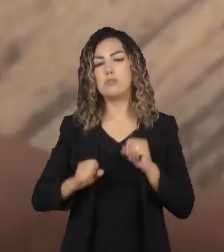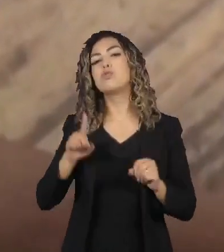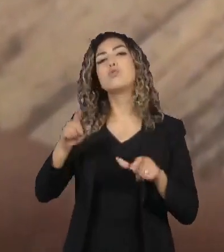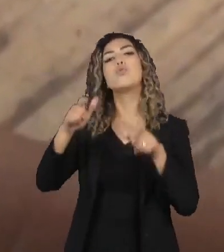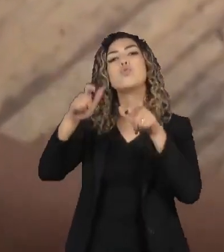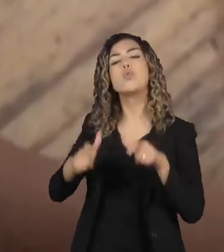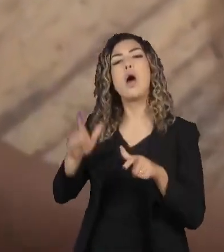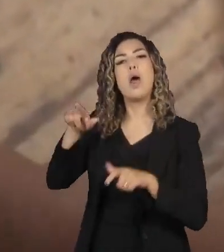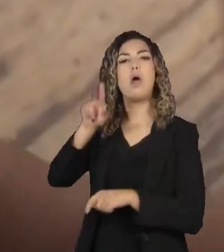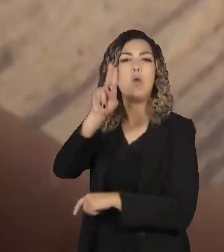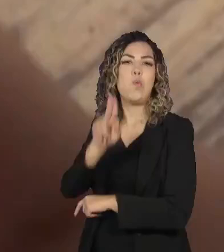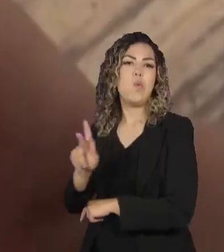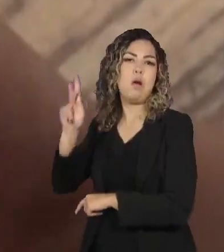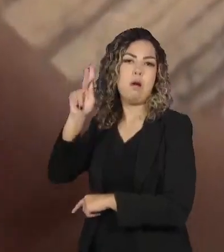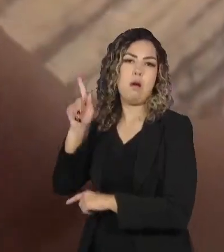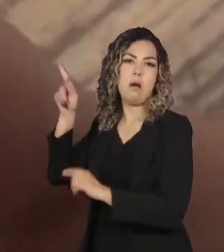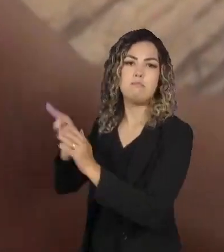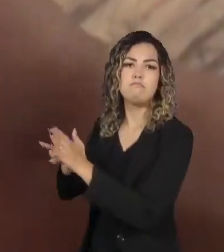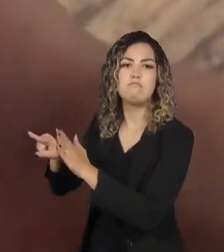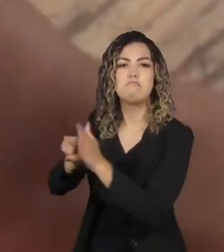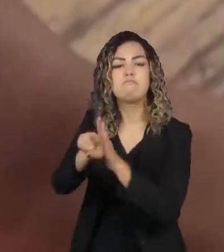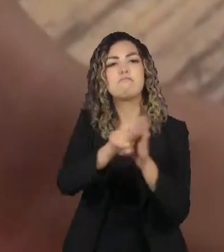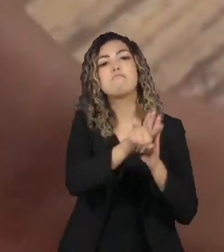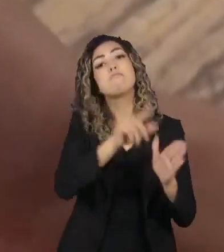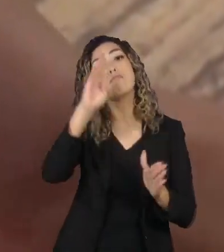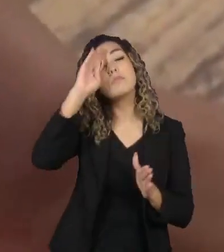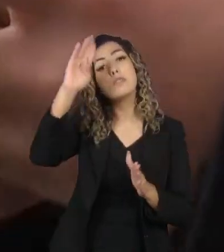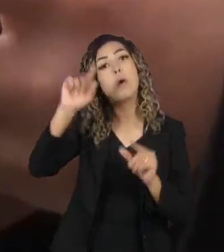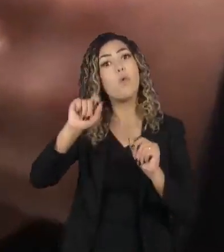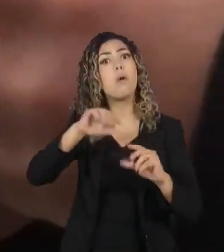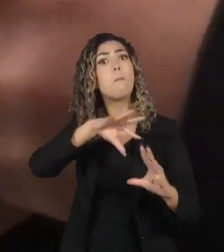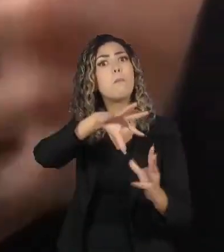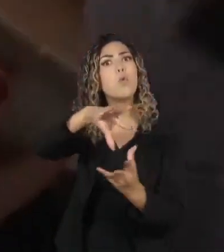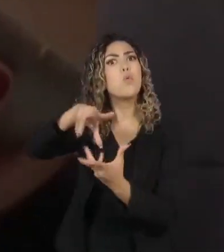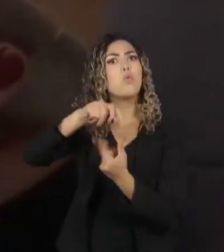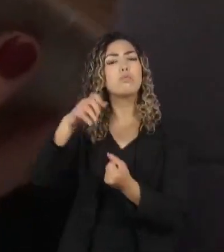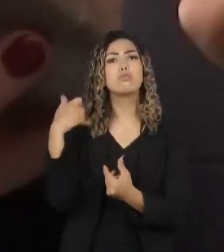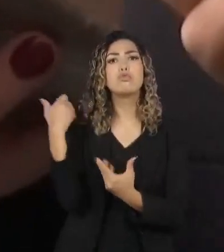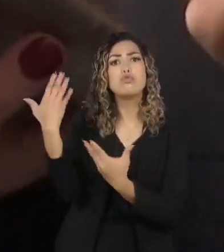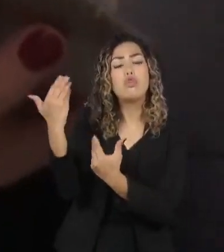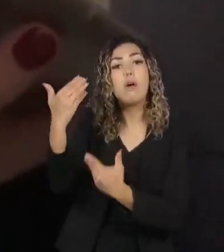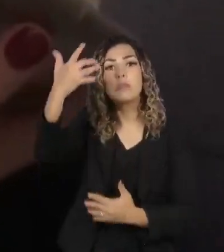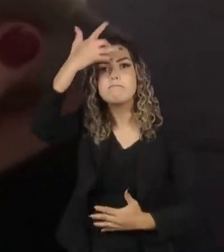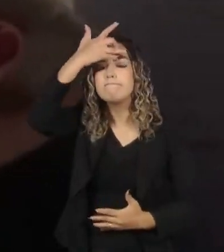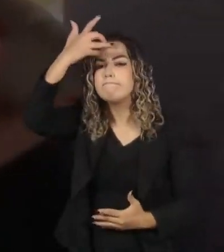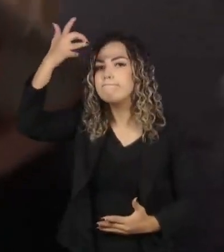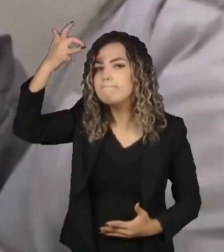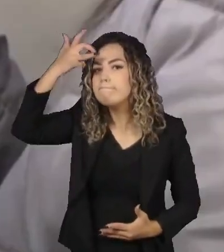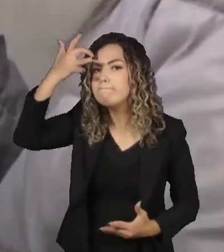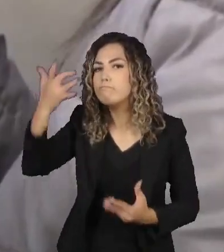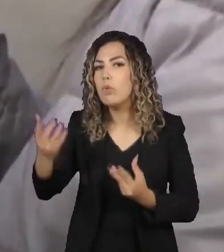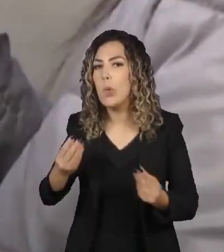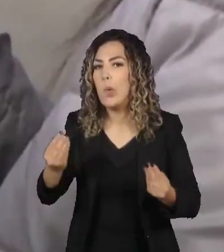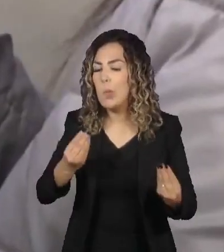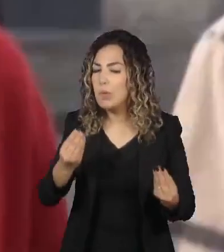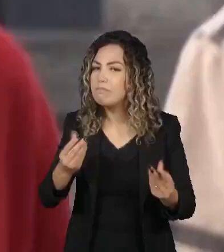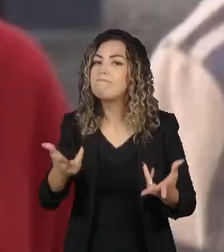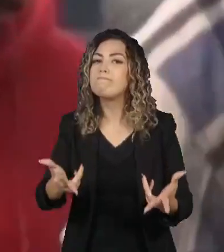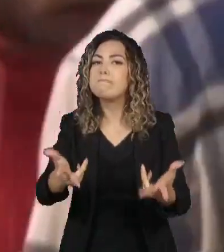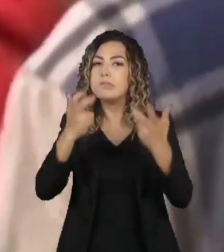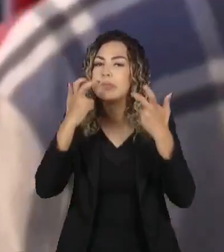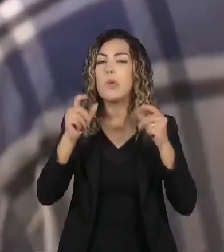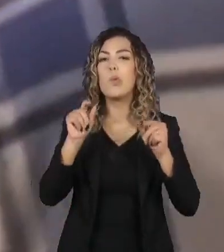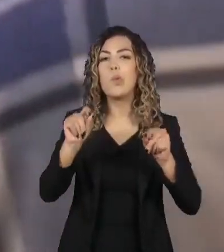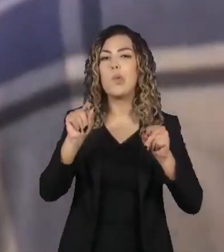é considerada o maior estudo sobre a saúde mental de adolescentes no mundo. Uma das conclusões é que o uso de redes sociais por adolescentes